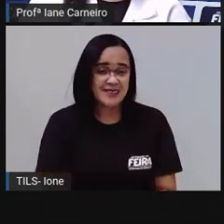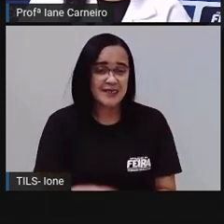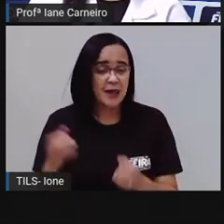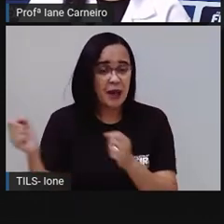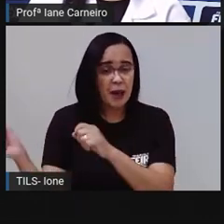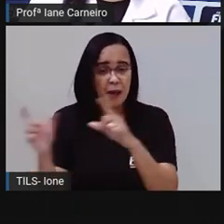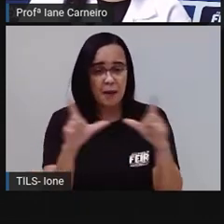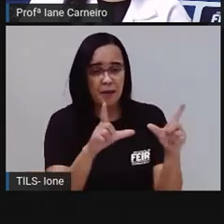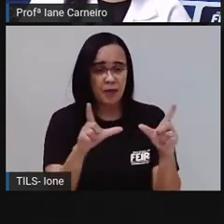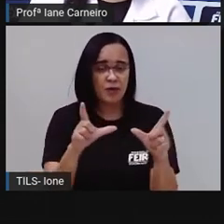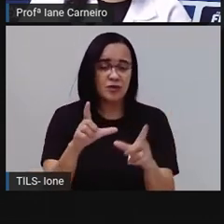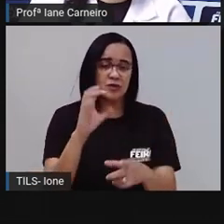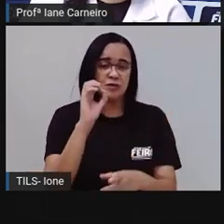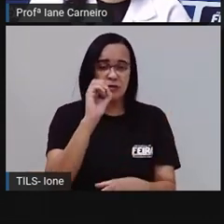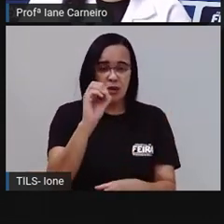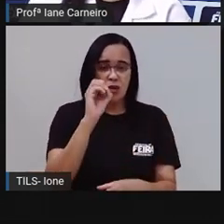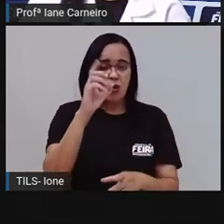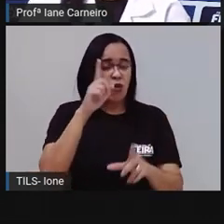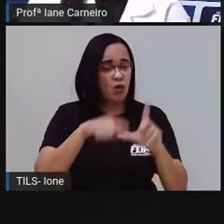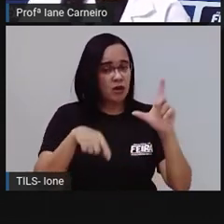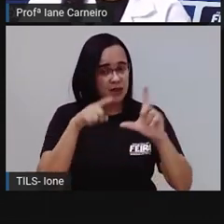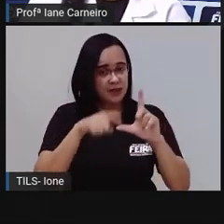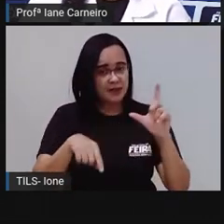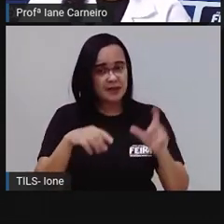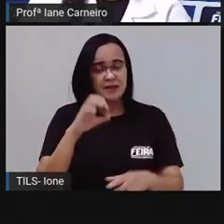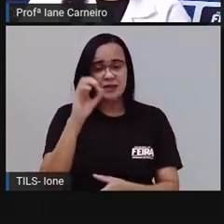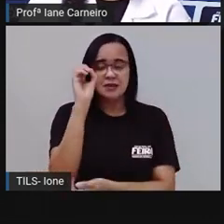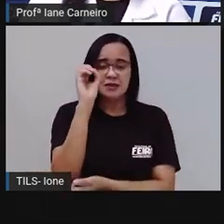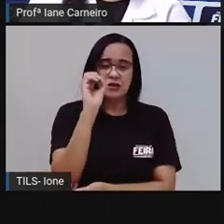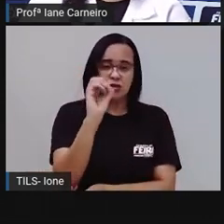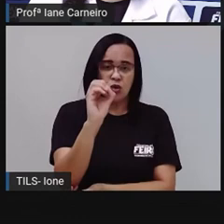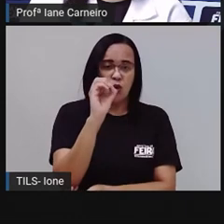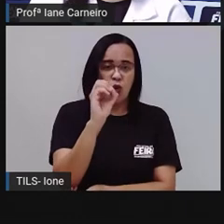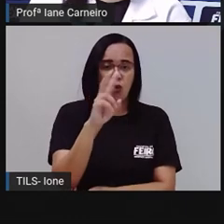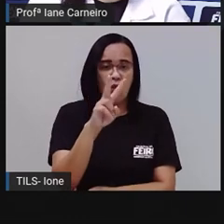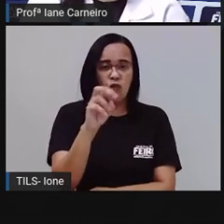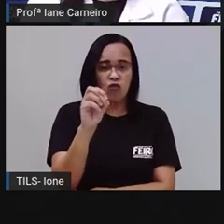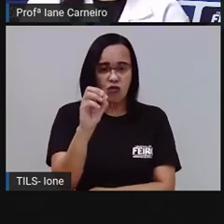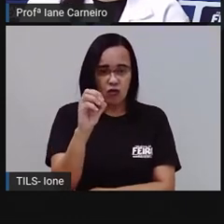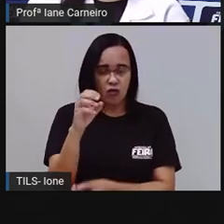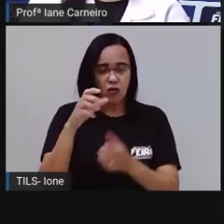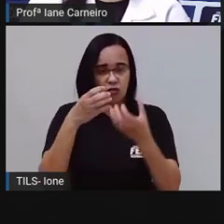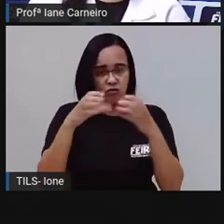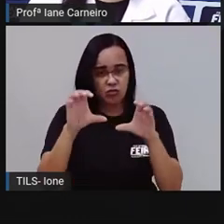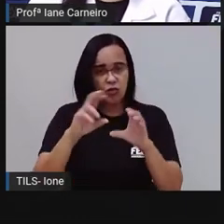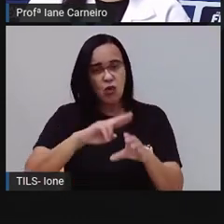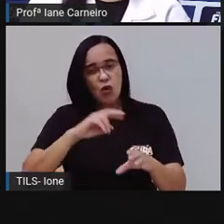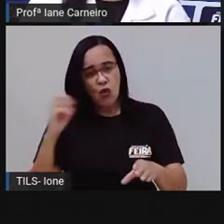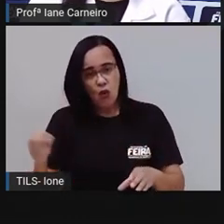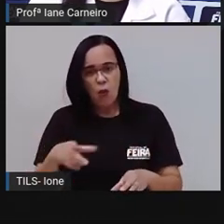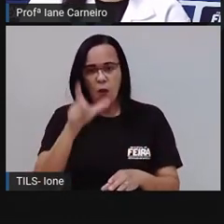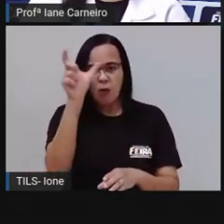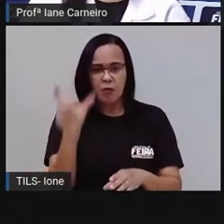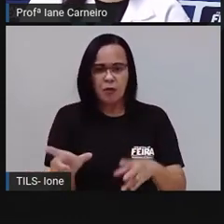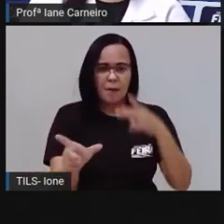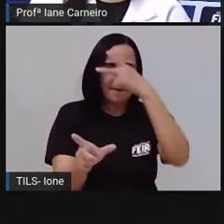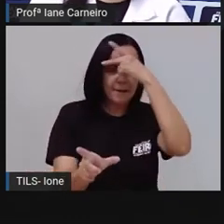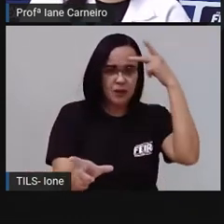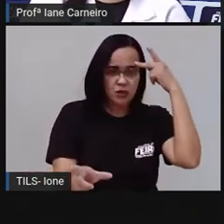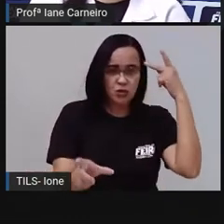O, né? De ovo ou Otávio, né? E aí também o O, da mesma